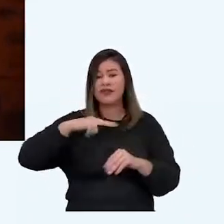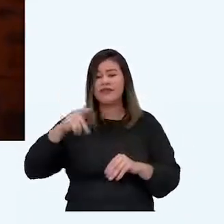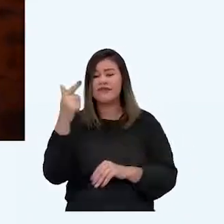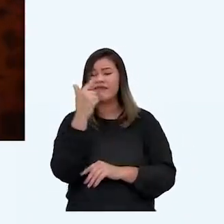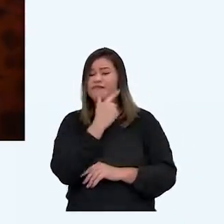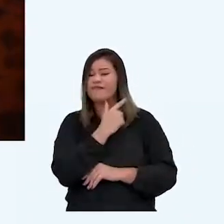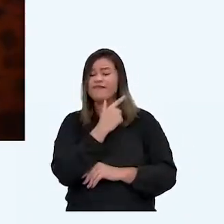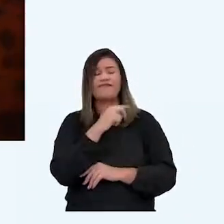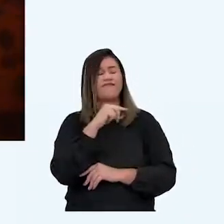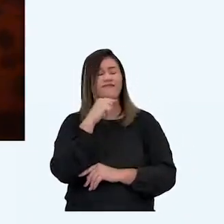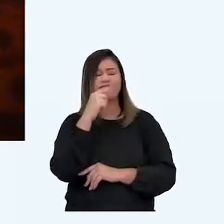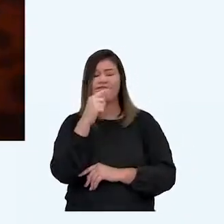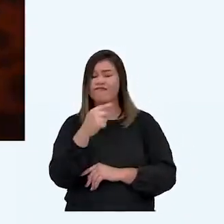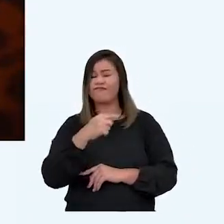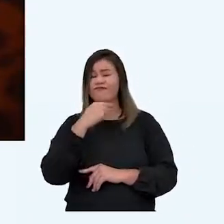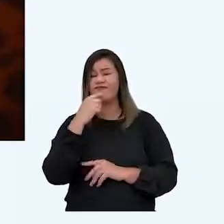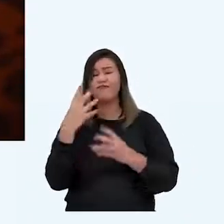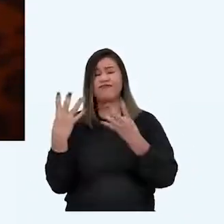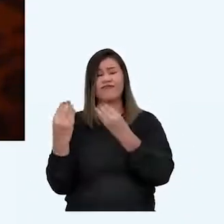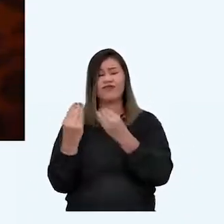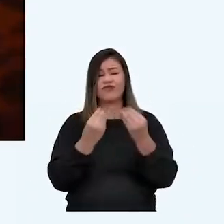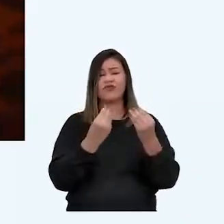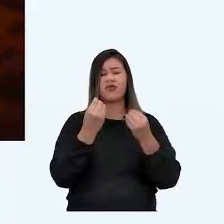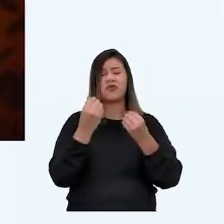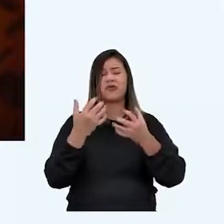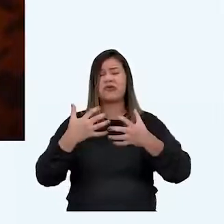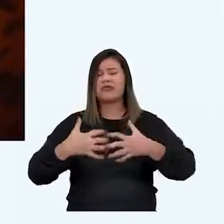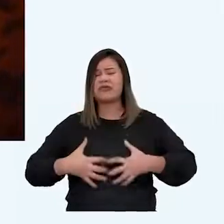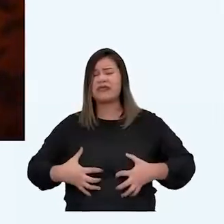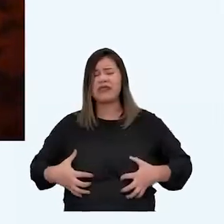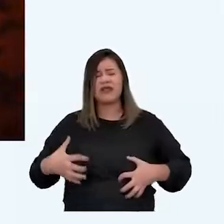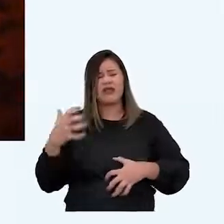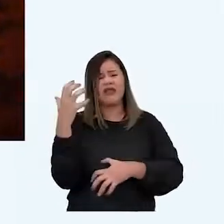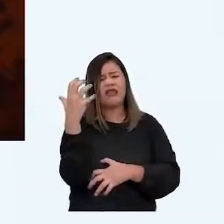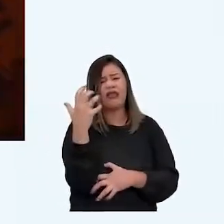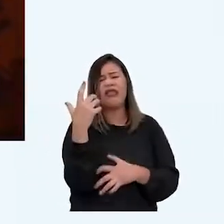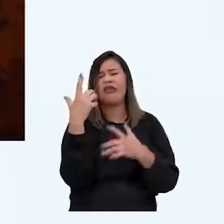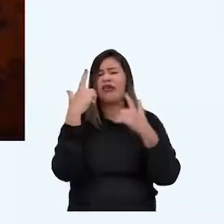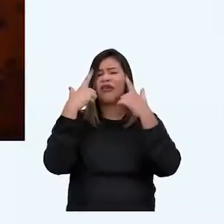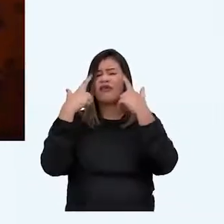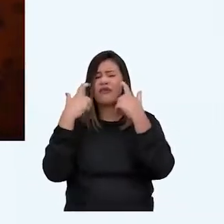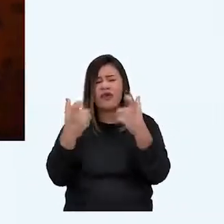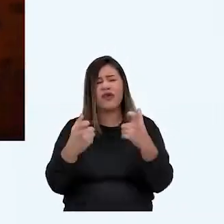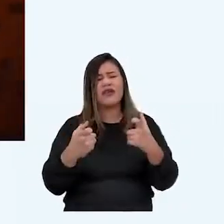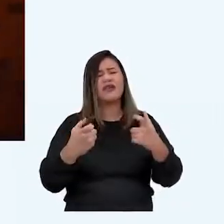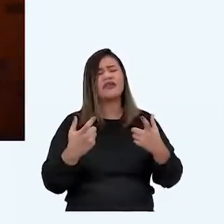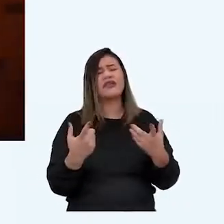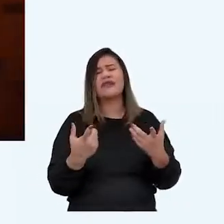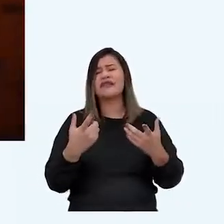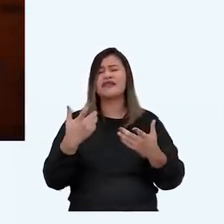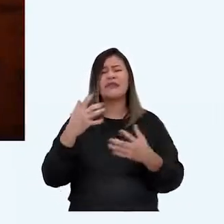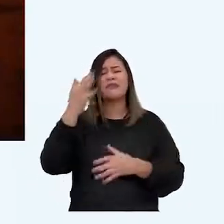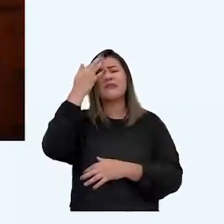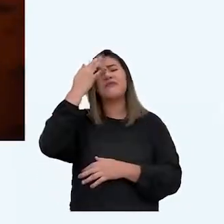Nina. Muitas vivem sob o fantasma da miséria, da violência, da falta de